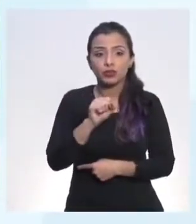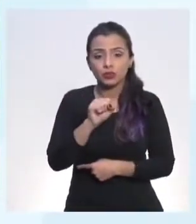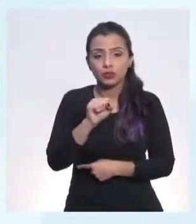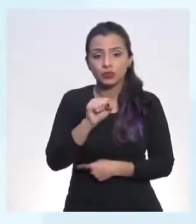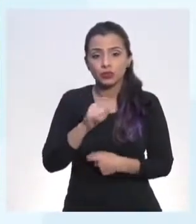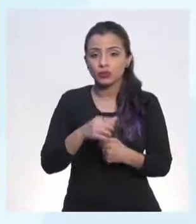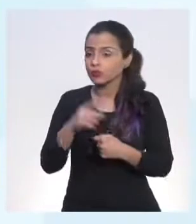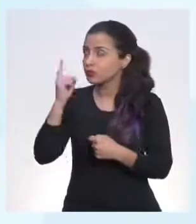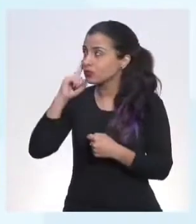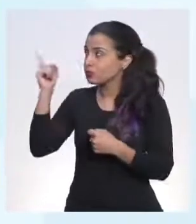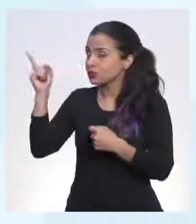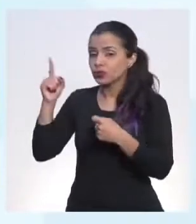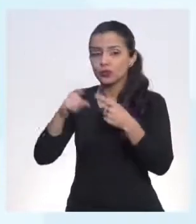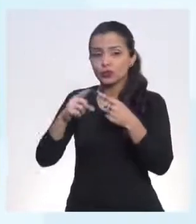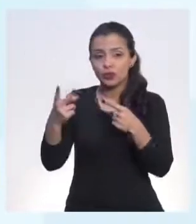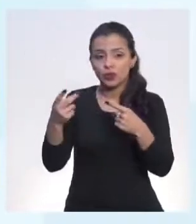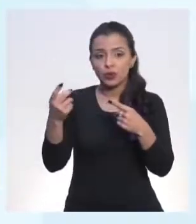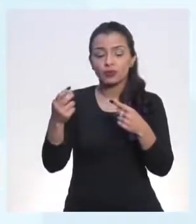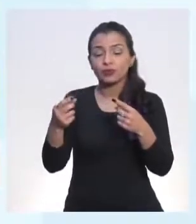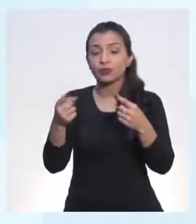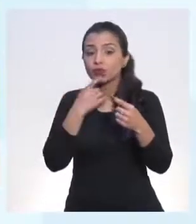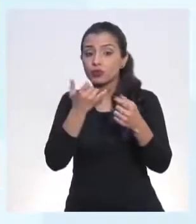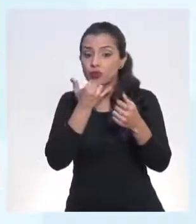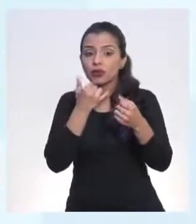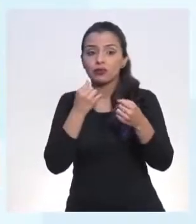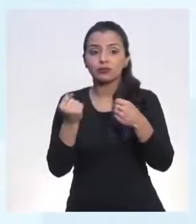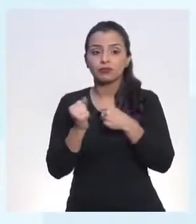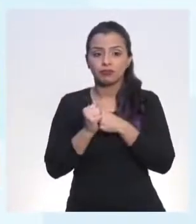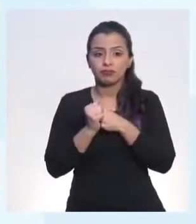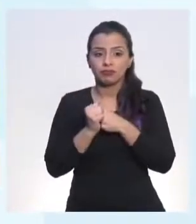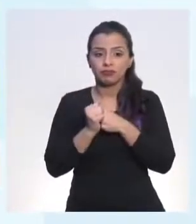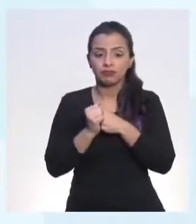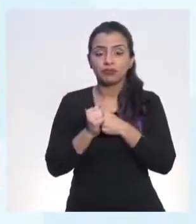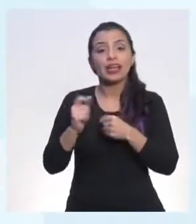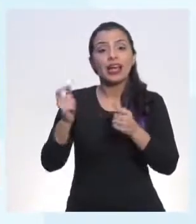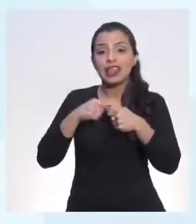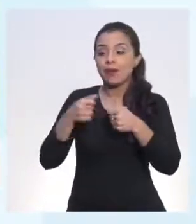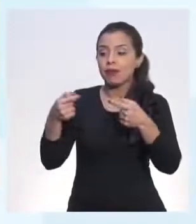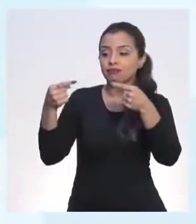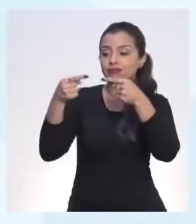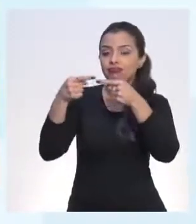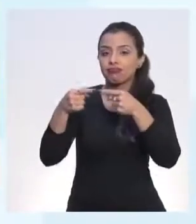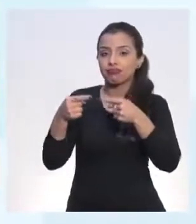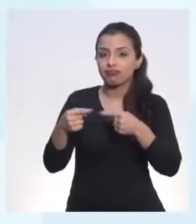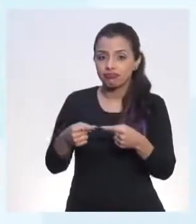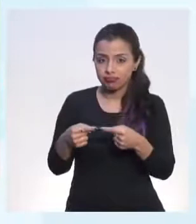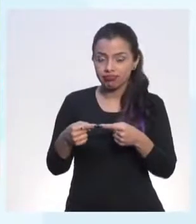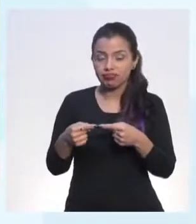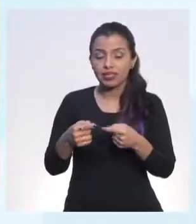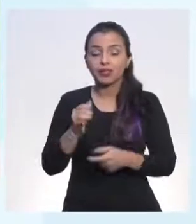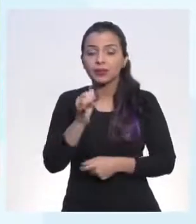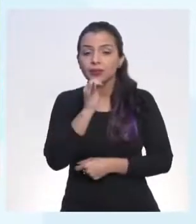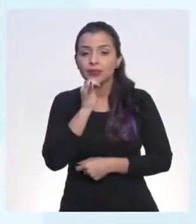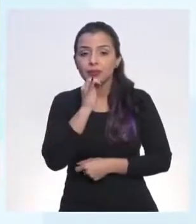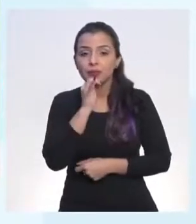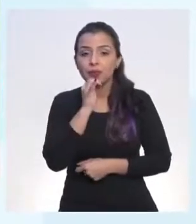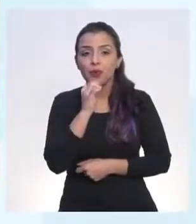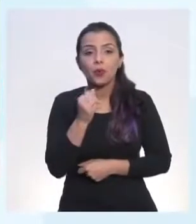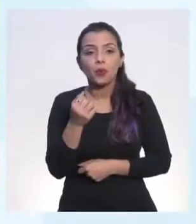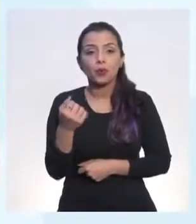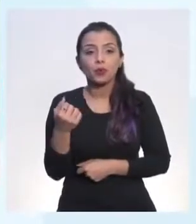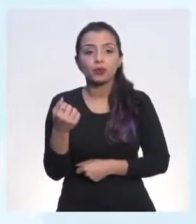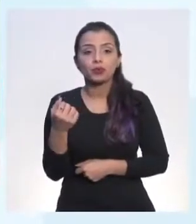de 36. Reparem no seguinte, eu tenho alguns divisores em comum, né? Então, no caso, o 2, o 3 e o 4, que eu